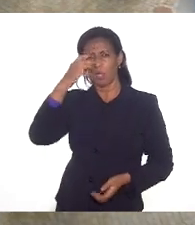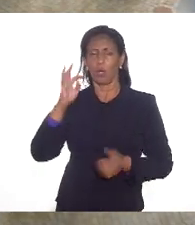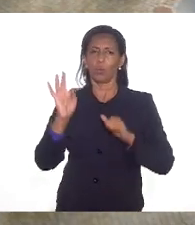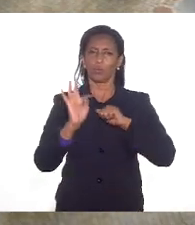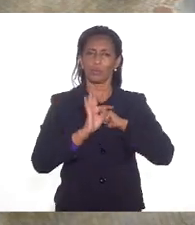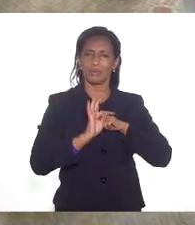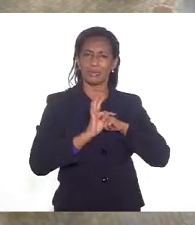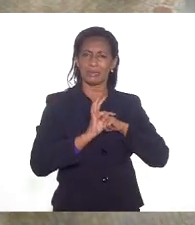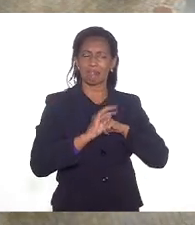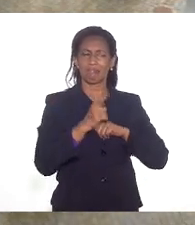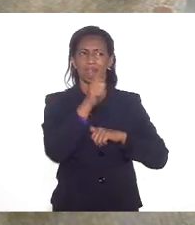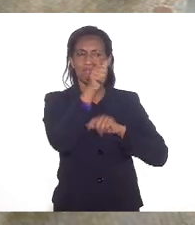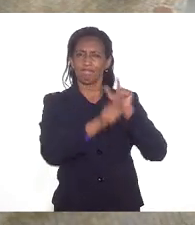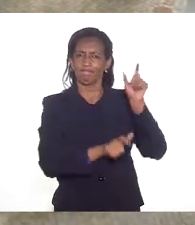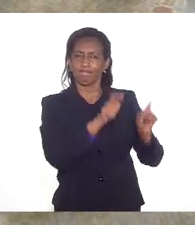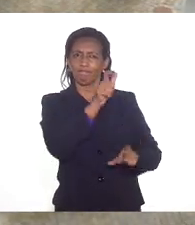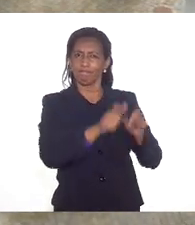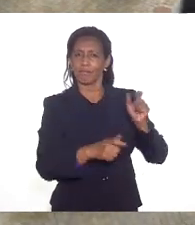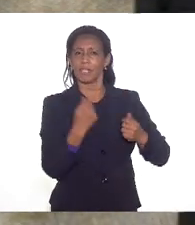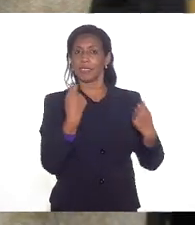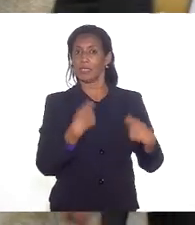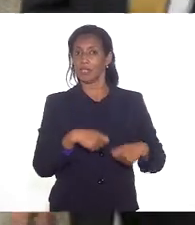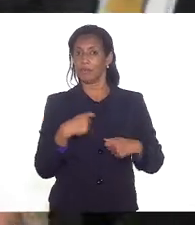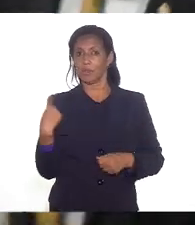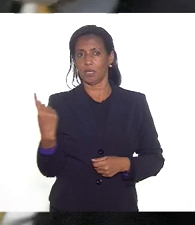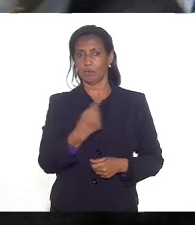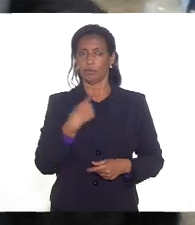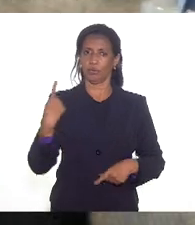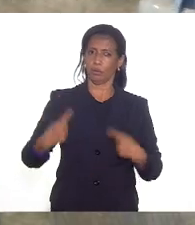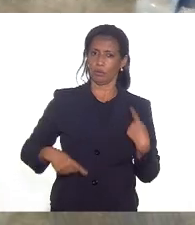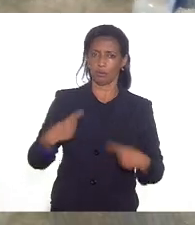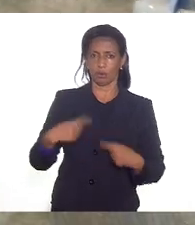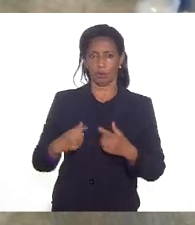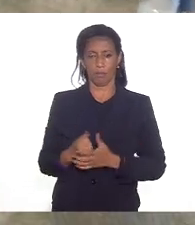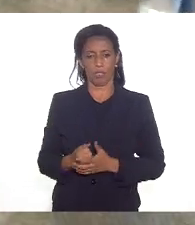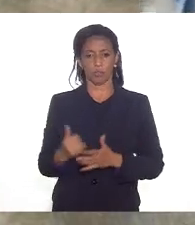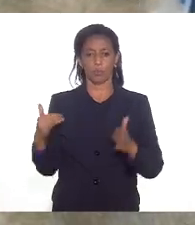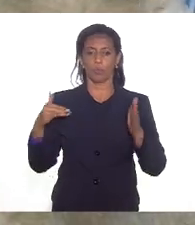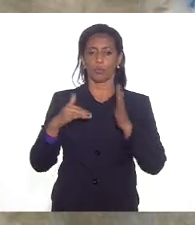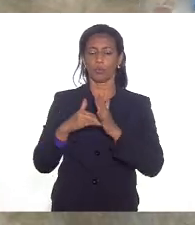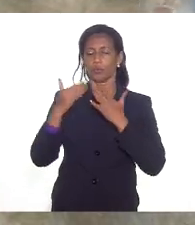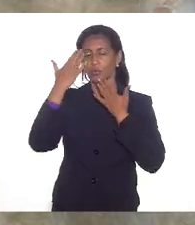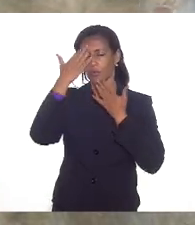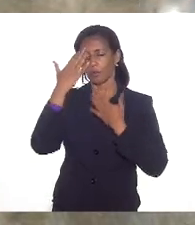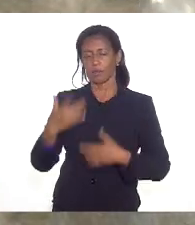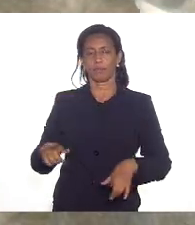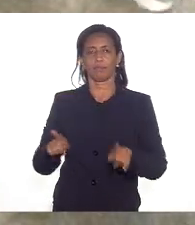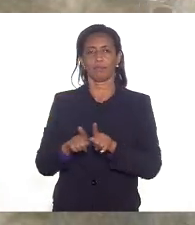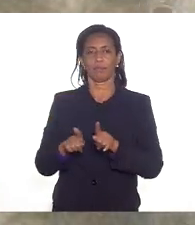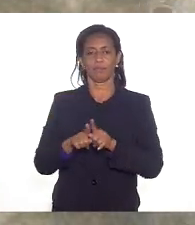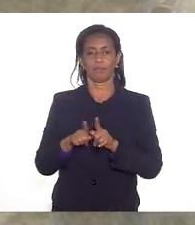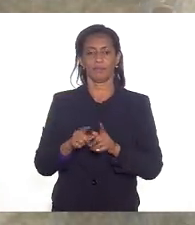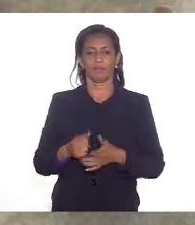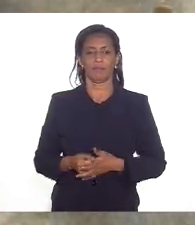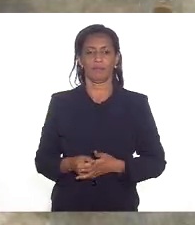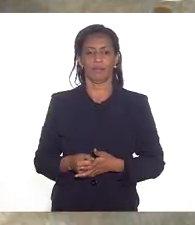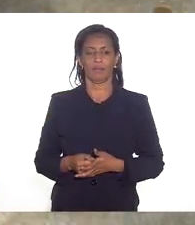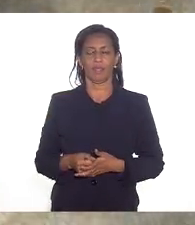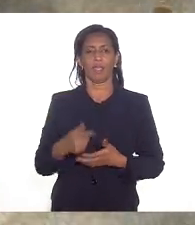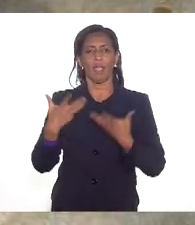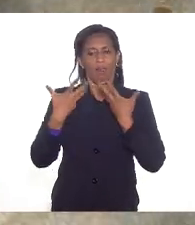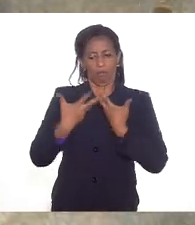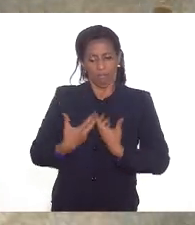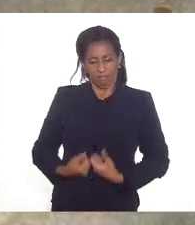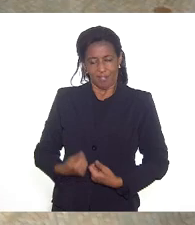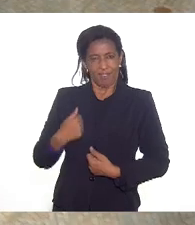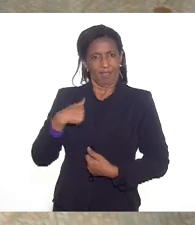com técnica que é o que a gente precisa nos nossos debates por último agradecer a acolhida que eu tive